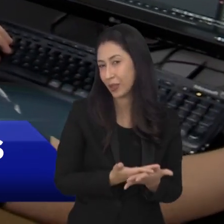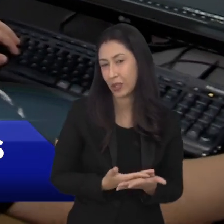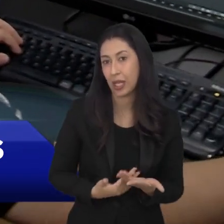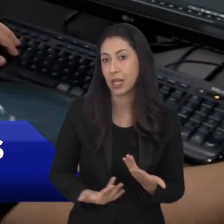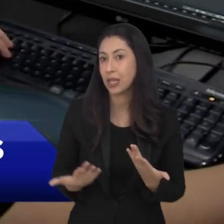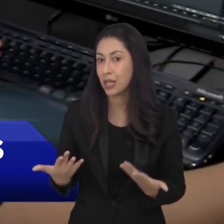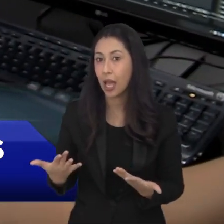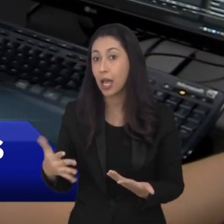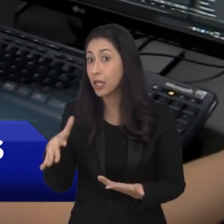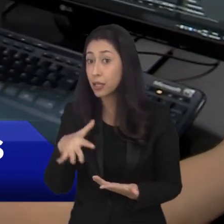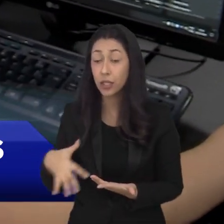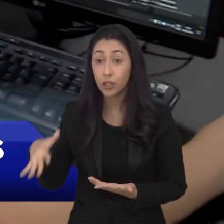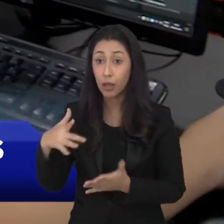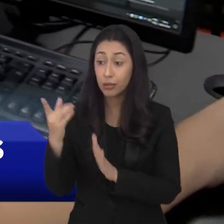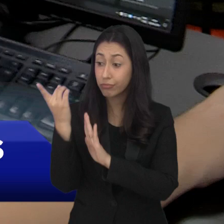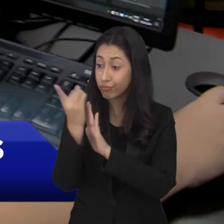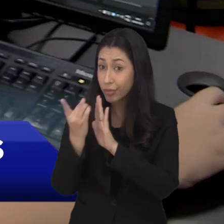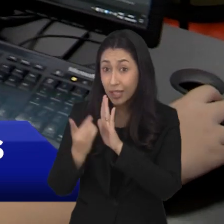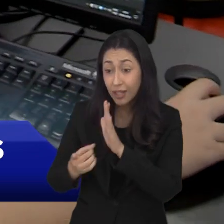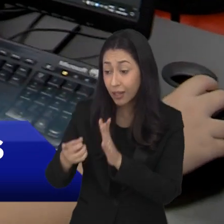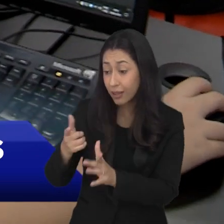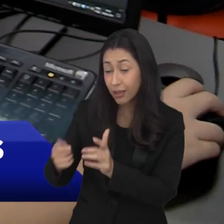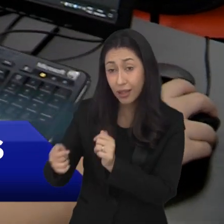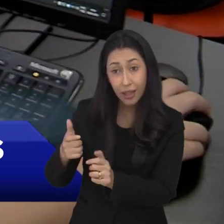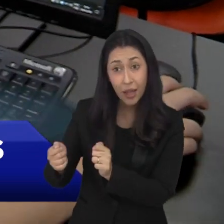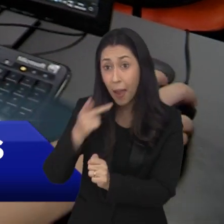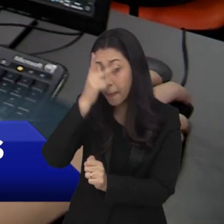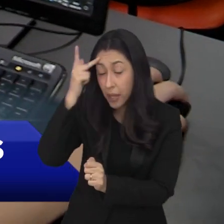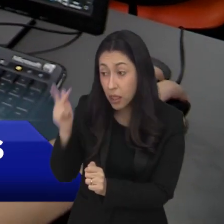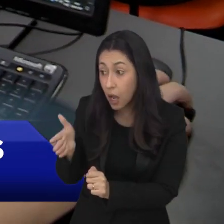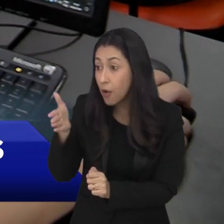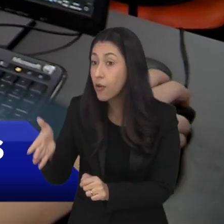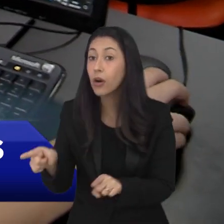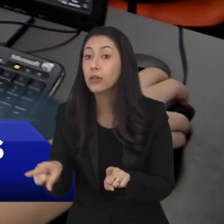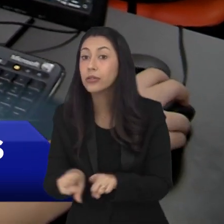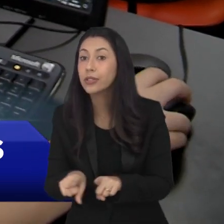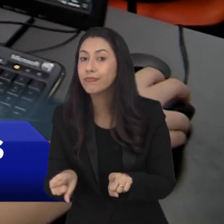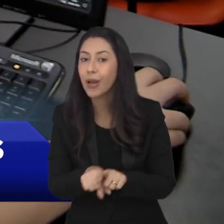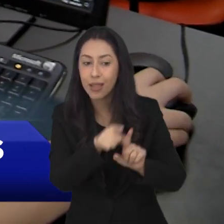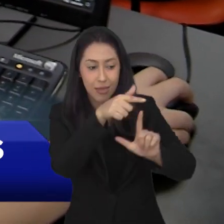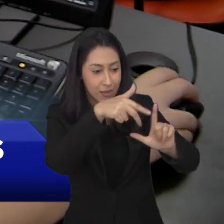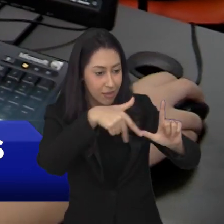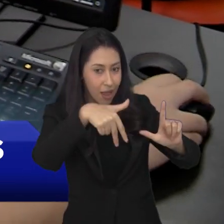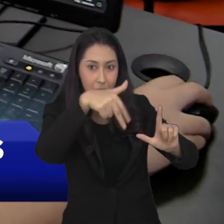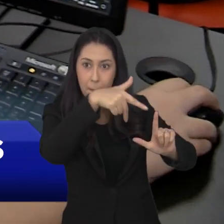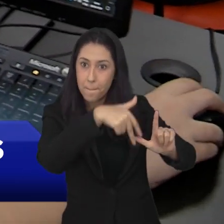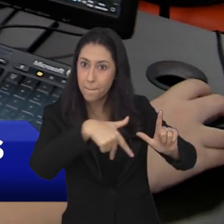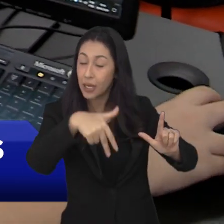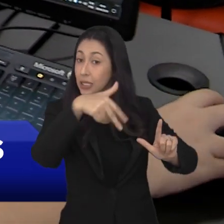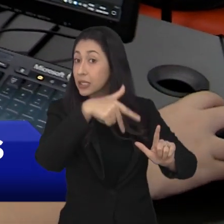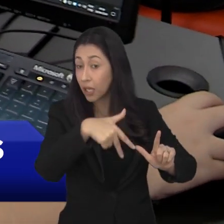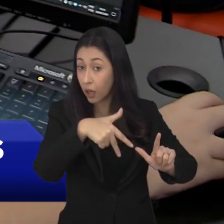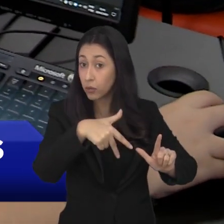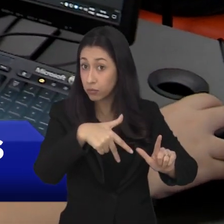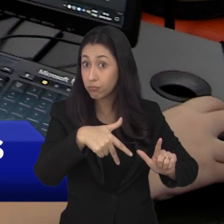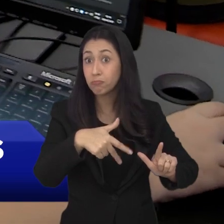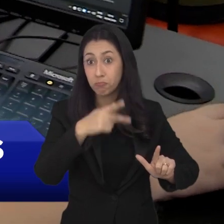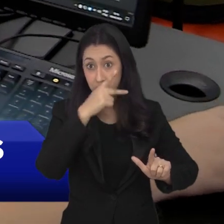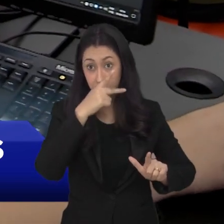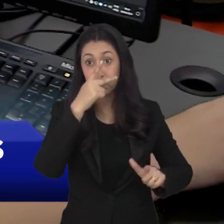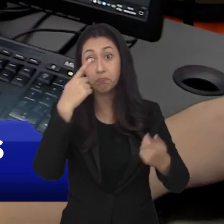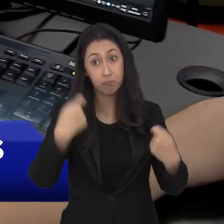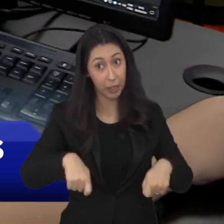dentro disso. Existe desde a generalizada, que é o design de games, né, que muita gente acaba seguindo, mas também tem a parte de animação, que a